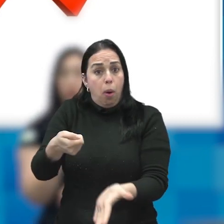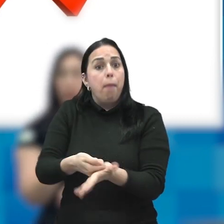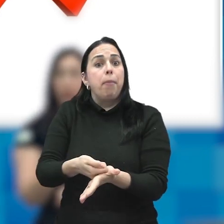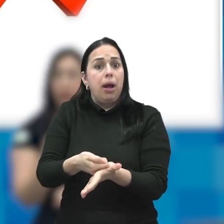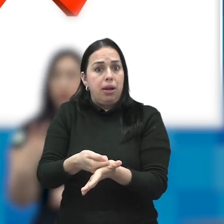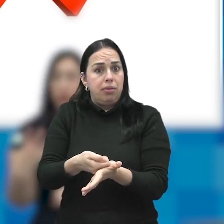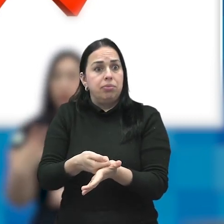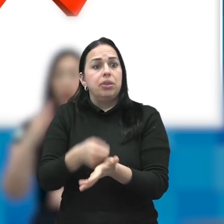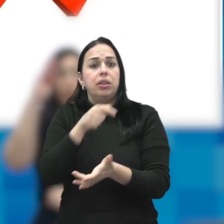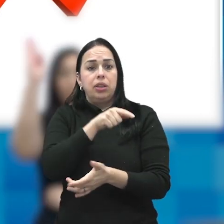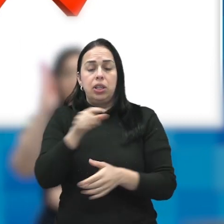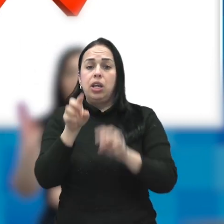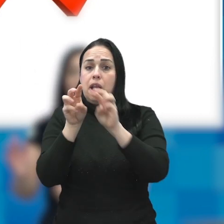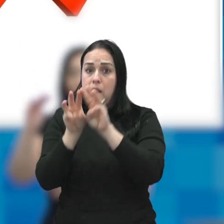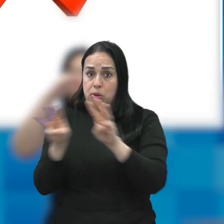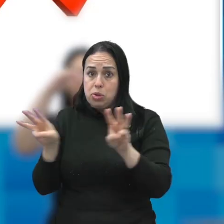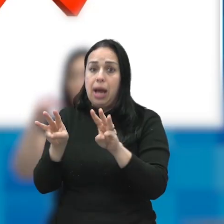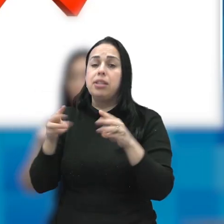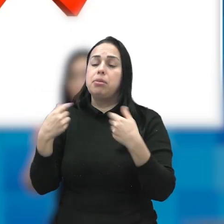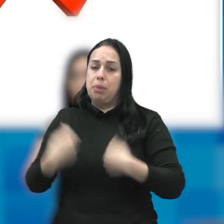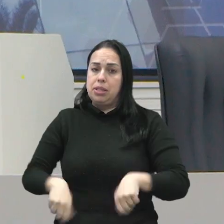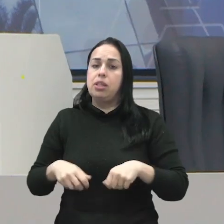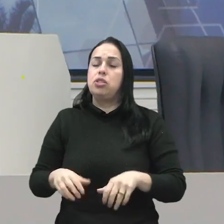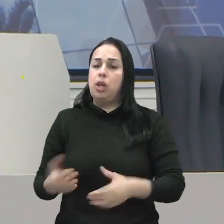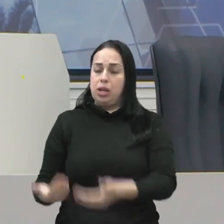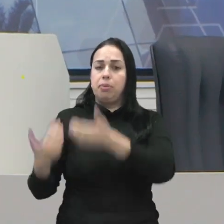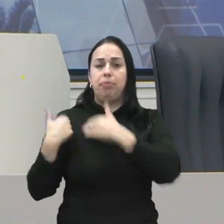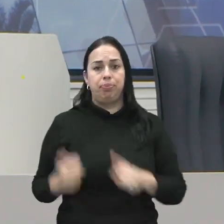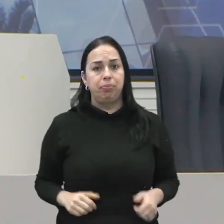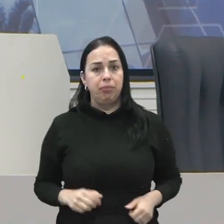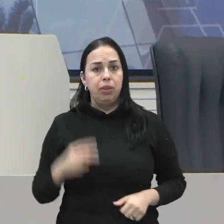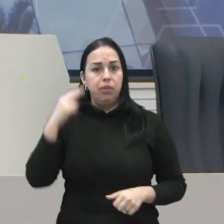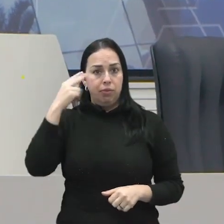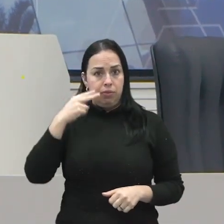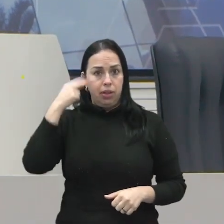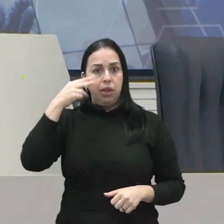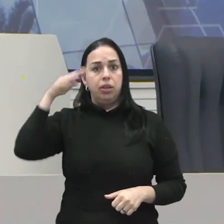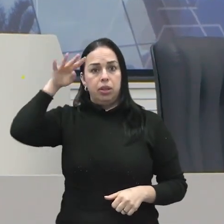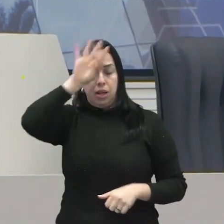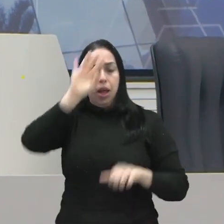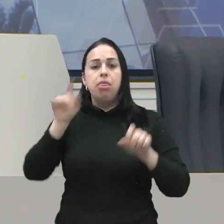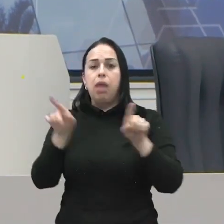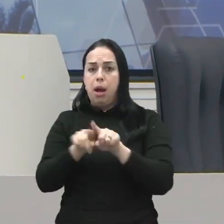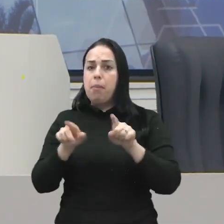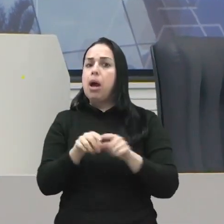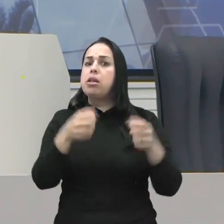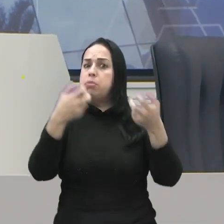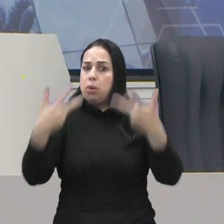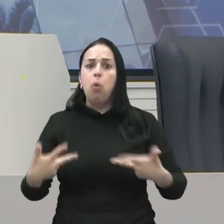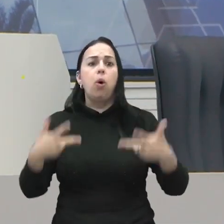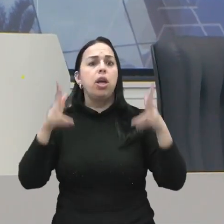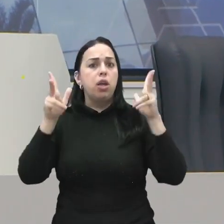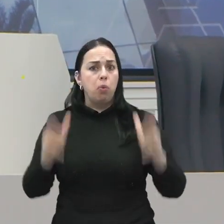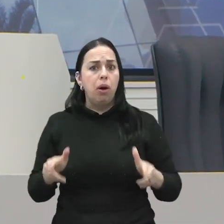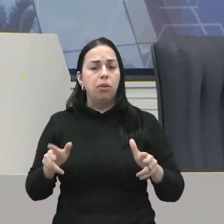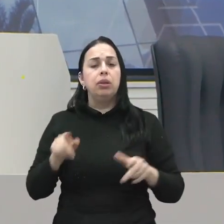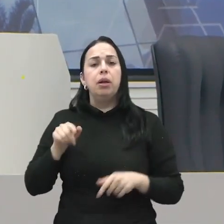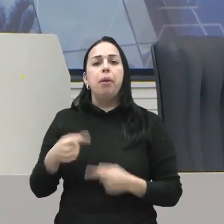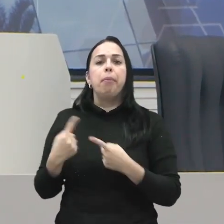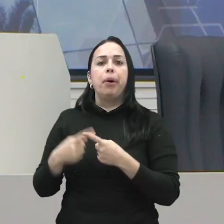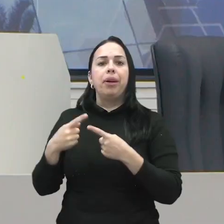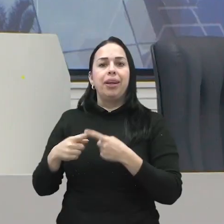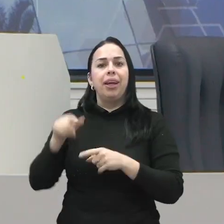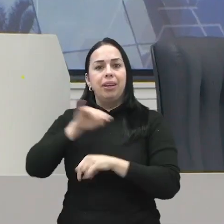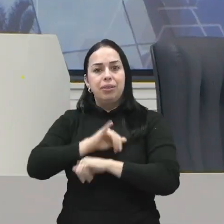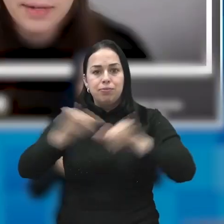a responsabilidade das plataformas digitais. O vereador Sena também debateu o tema da adultização infantil, que ganhou